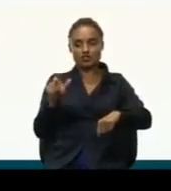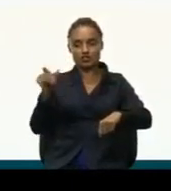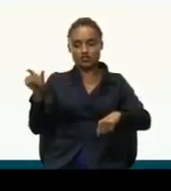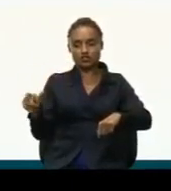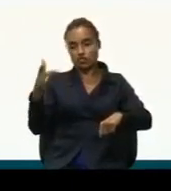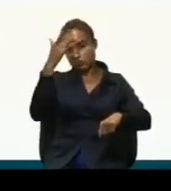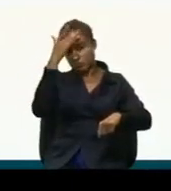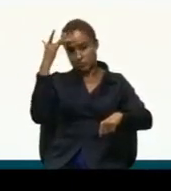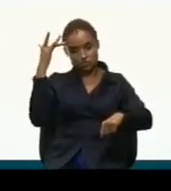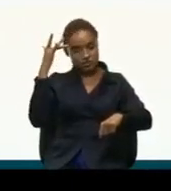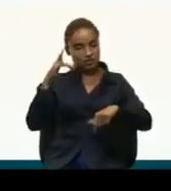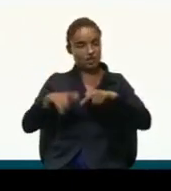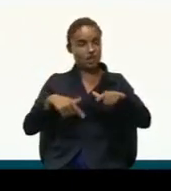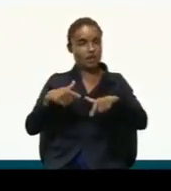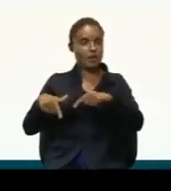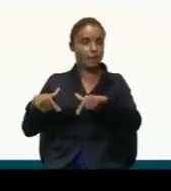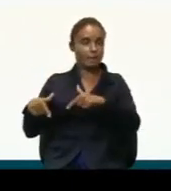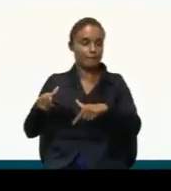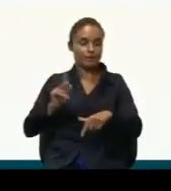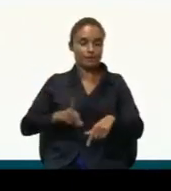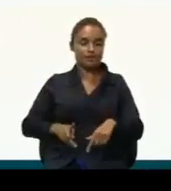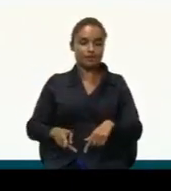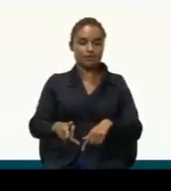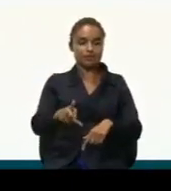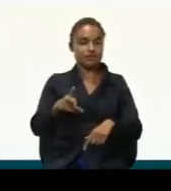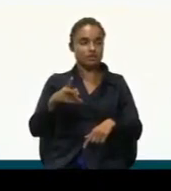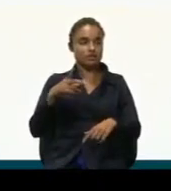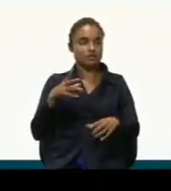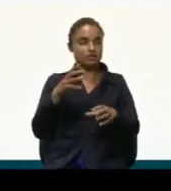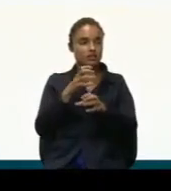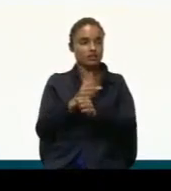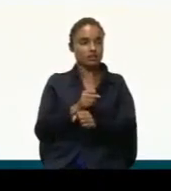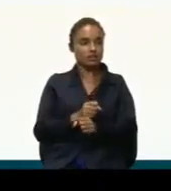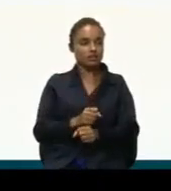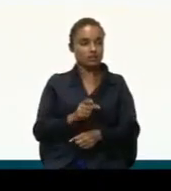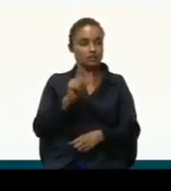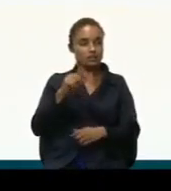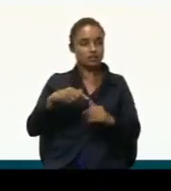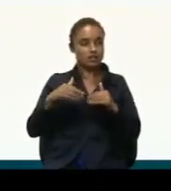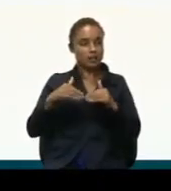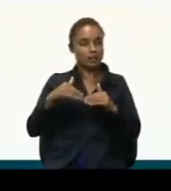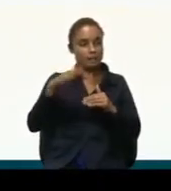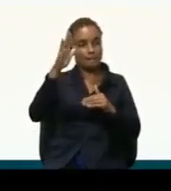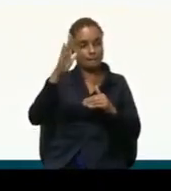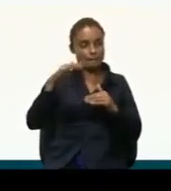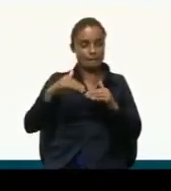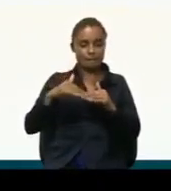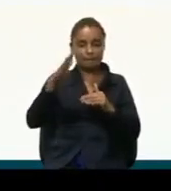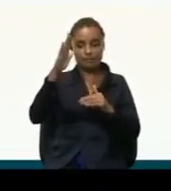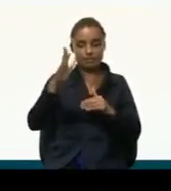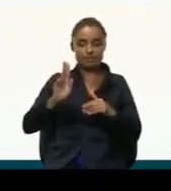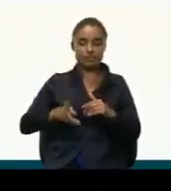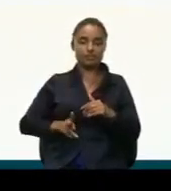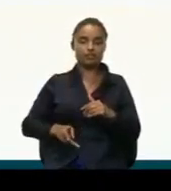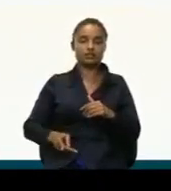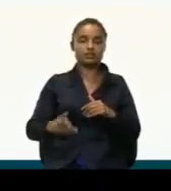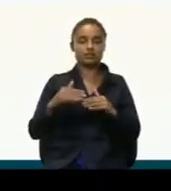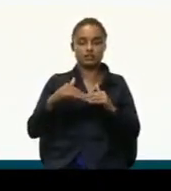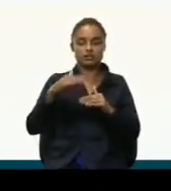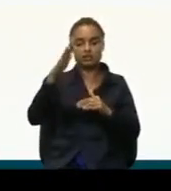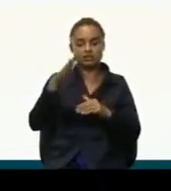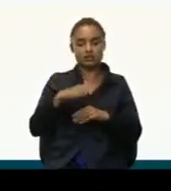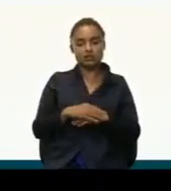conta, a gente sempre vai estar arredondando para cima, ok? Por exemplo,